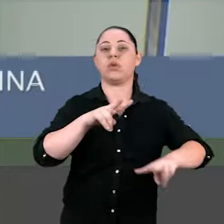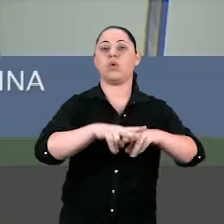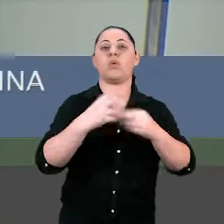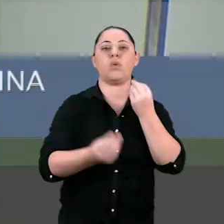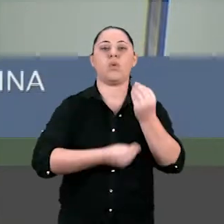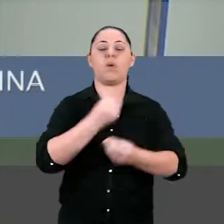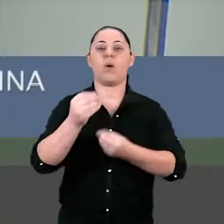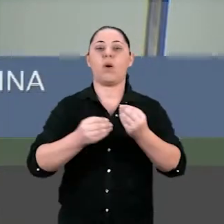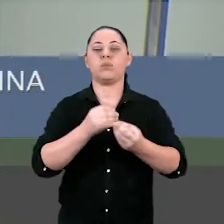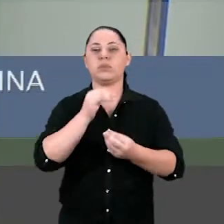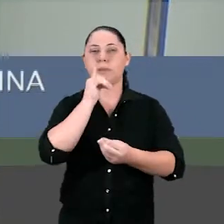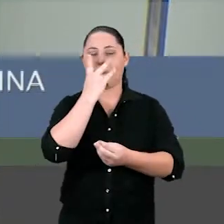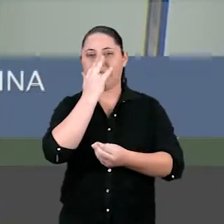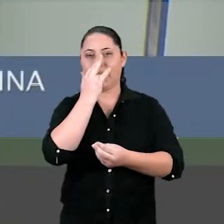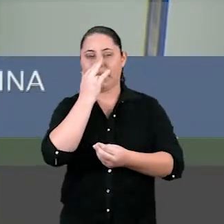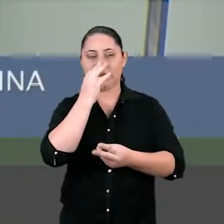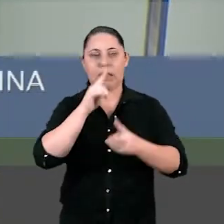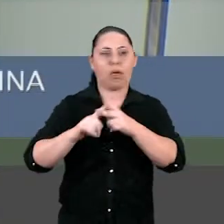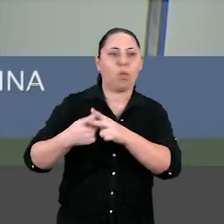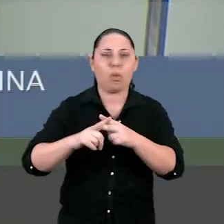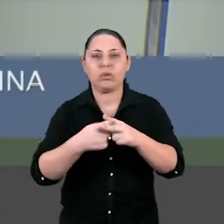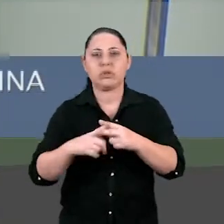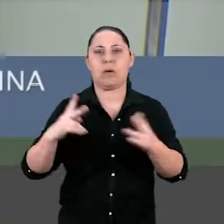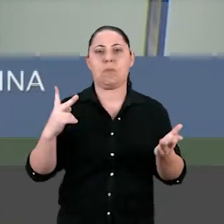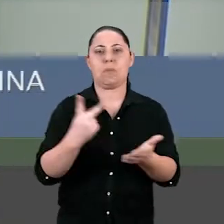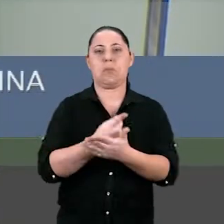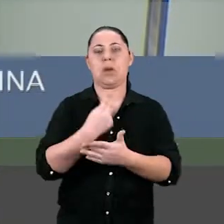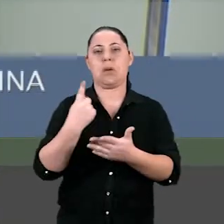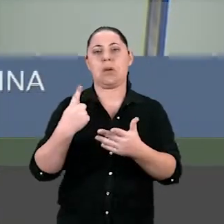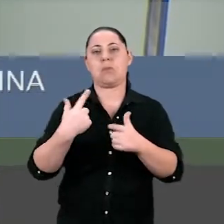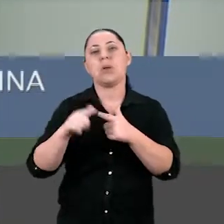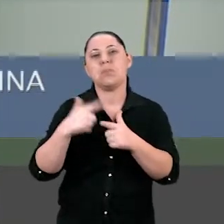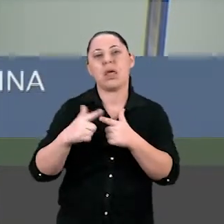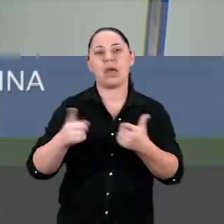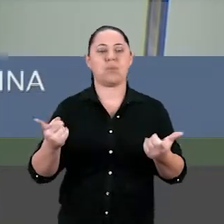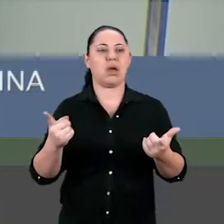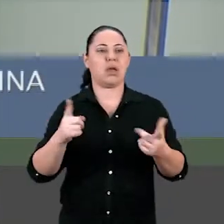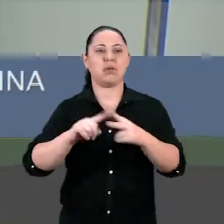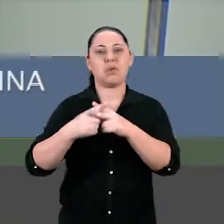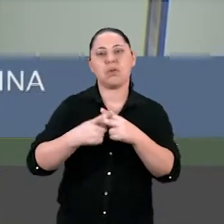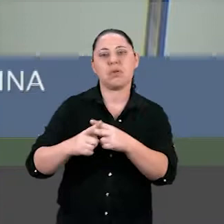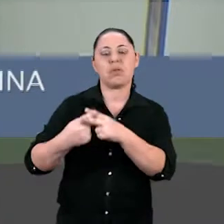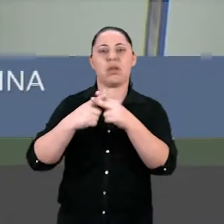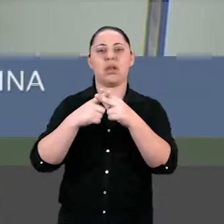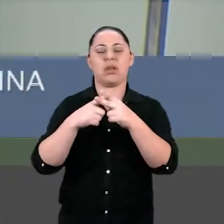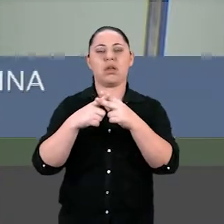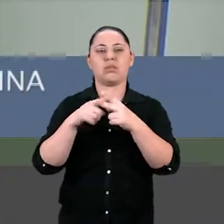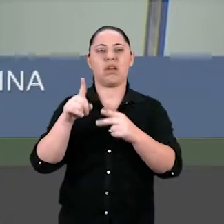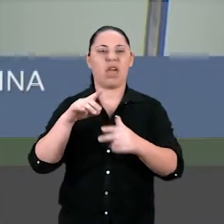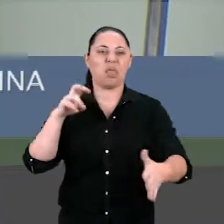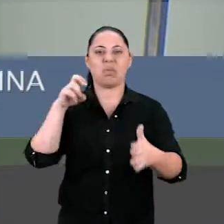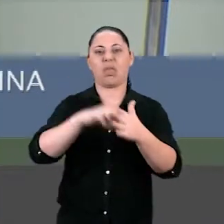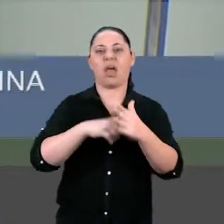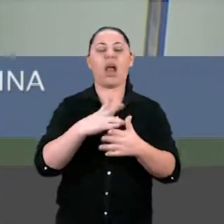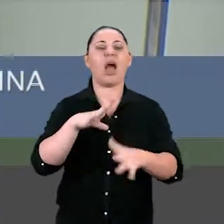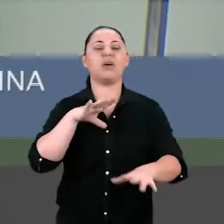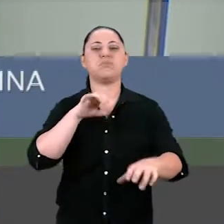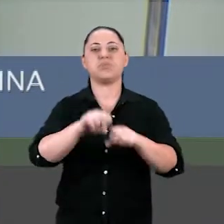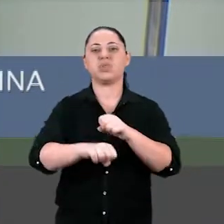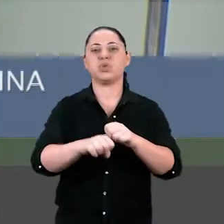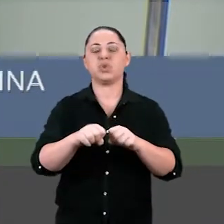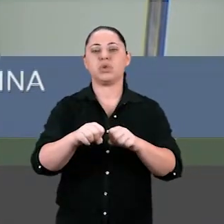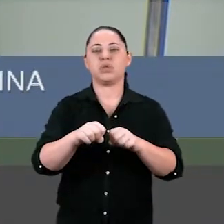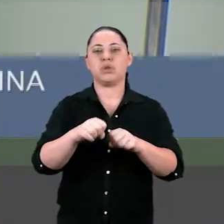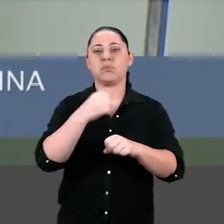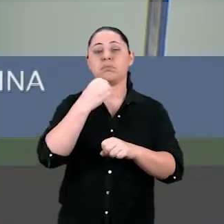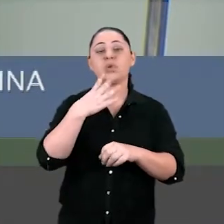de consertamento ou de resolução de problemas que têm uma outra natureza que não a rejeição ou a agressão ao bem jurídico